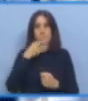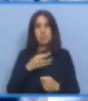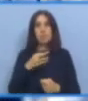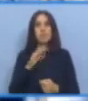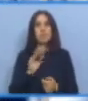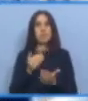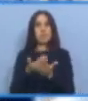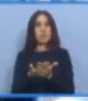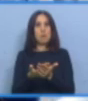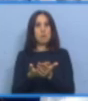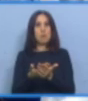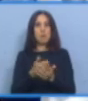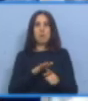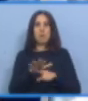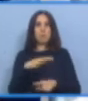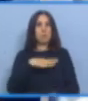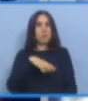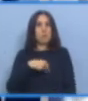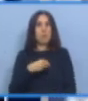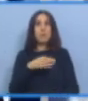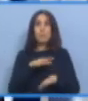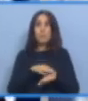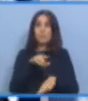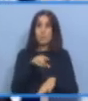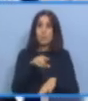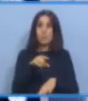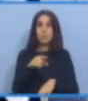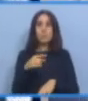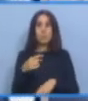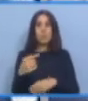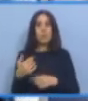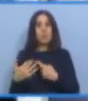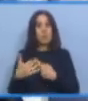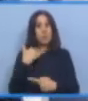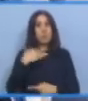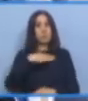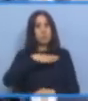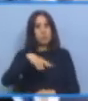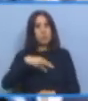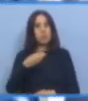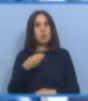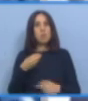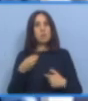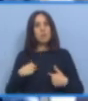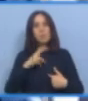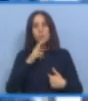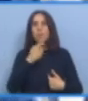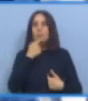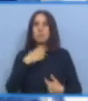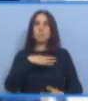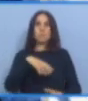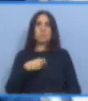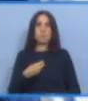por ter um impacto à escala mundial. E por isso mesmo, os efeitos são à escala mundial e a resposta tem que ser à escala